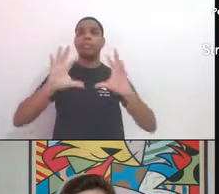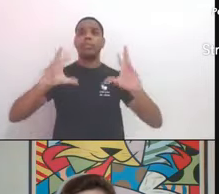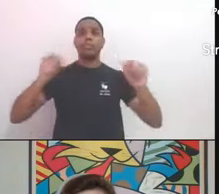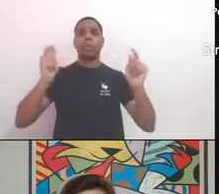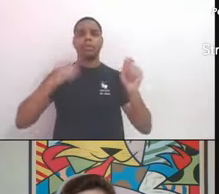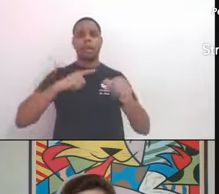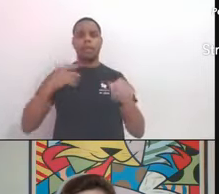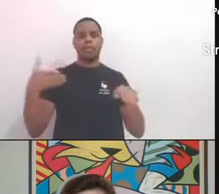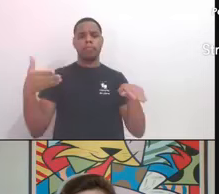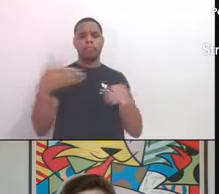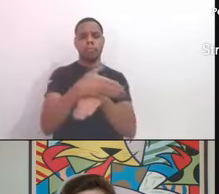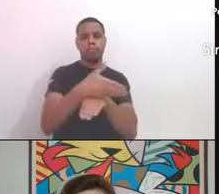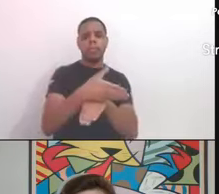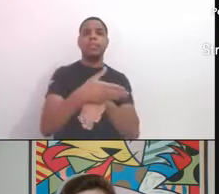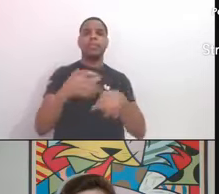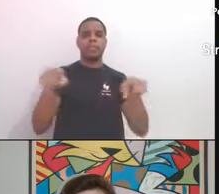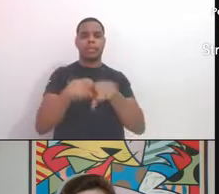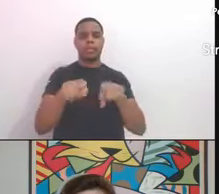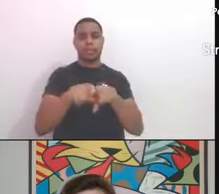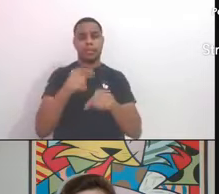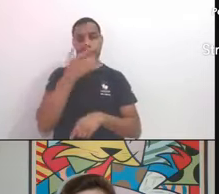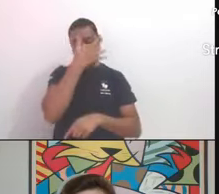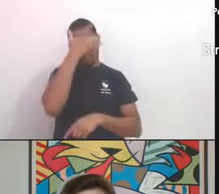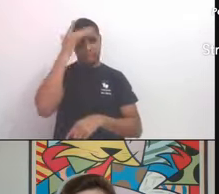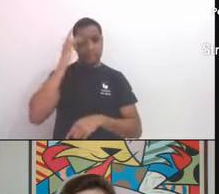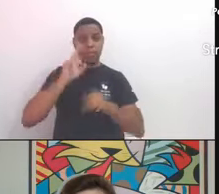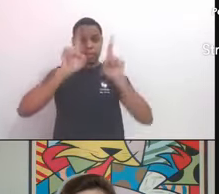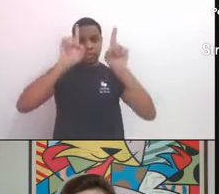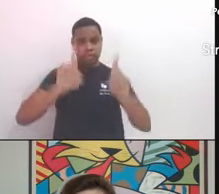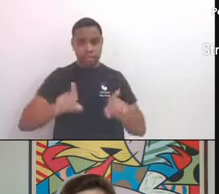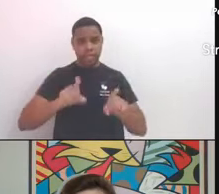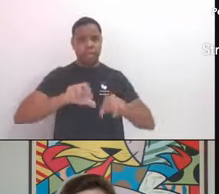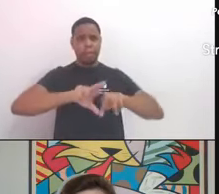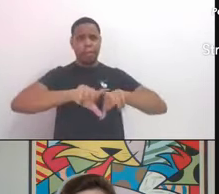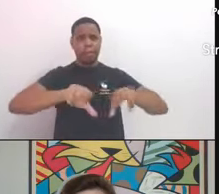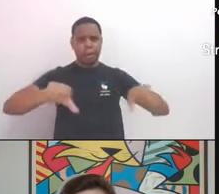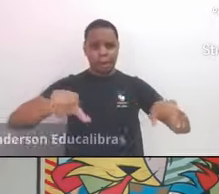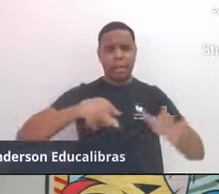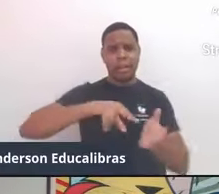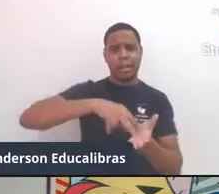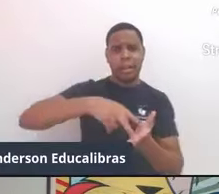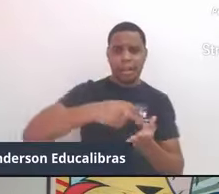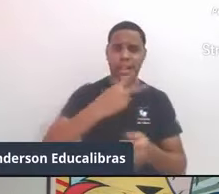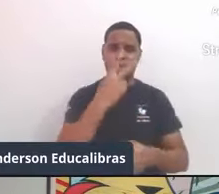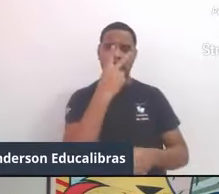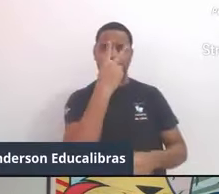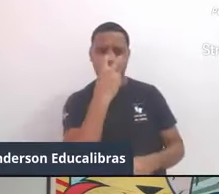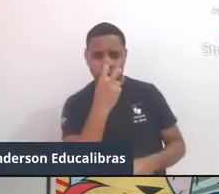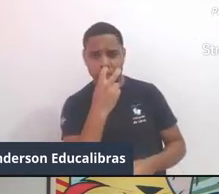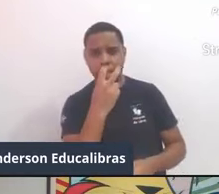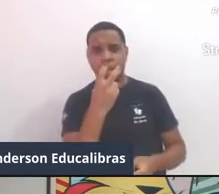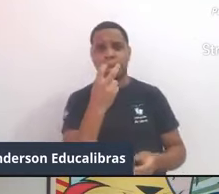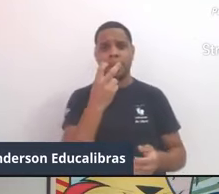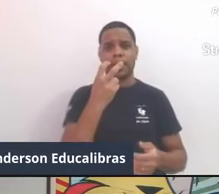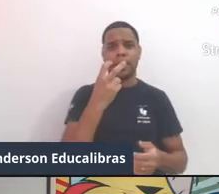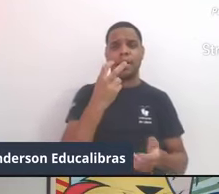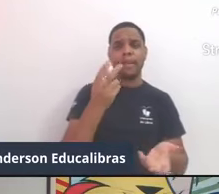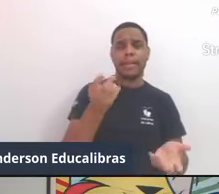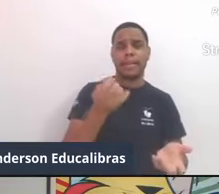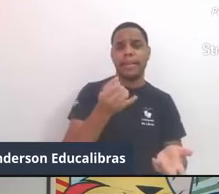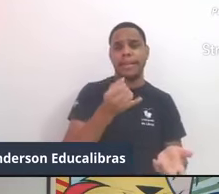as pessoas com deficiência, seja ela de que ordem for, seja física, visual, seja ela do ponto de